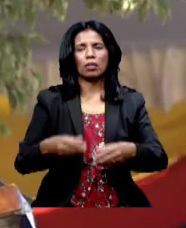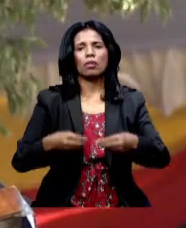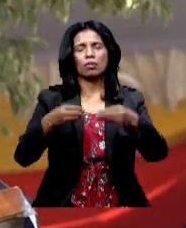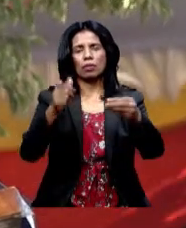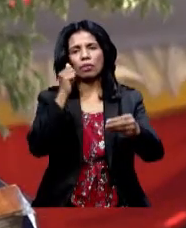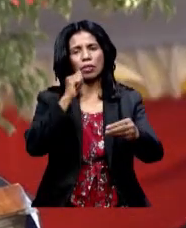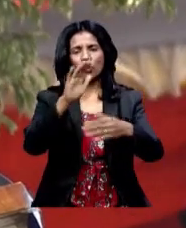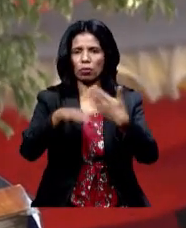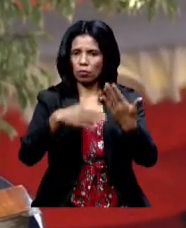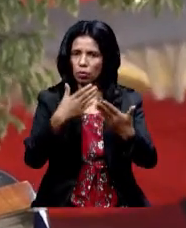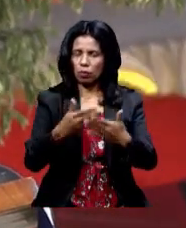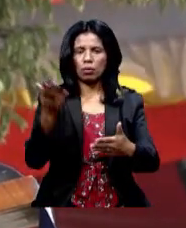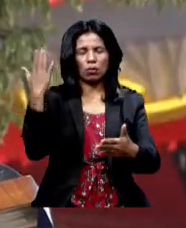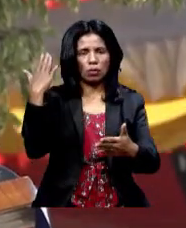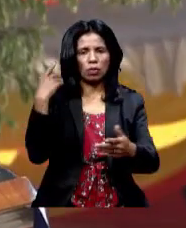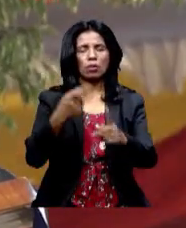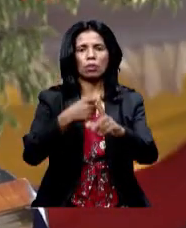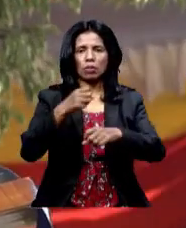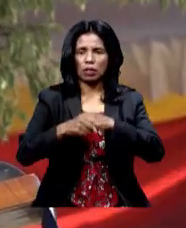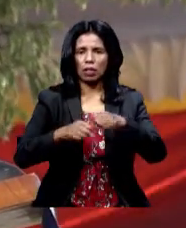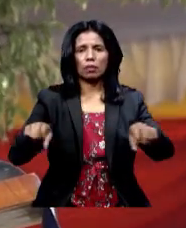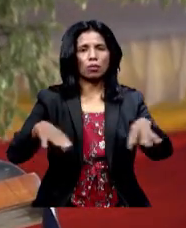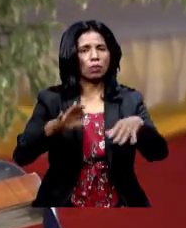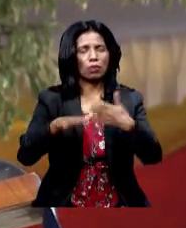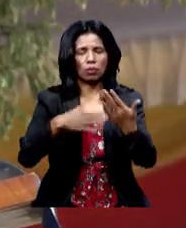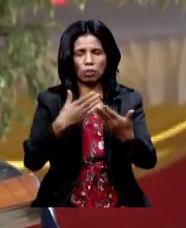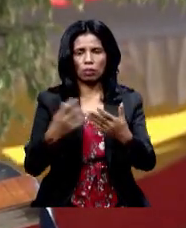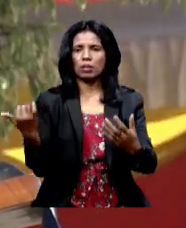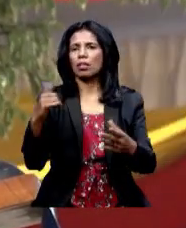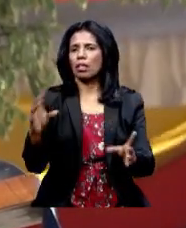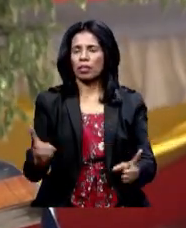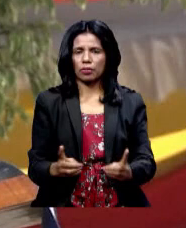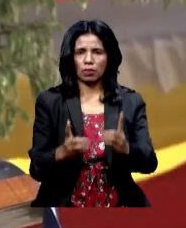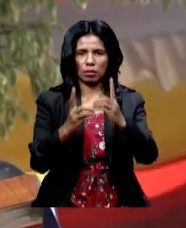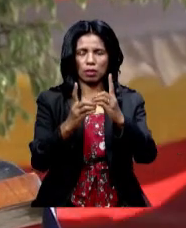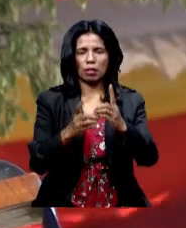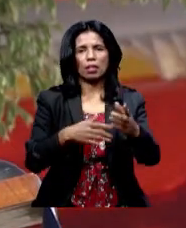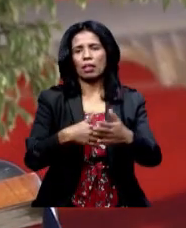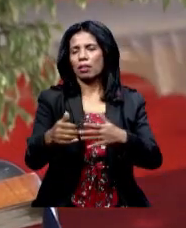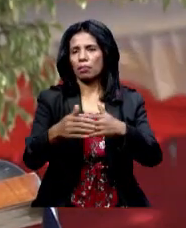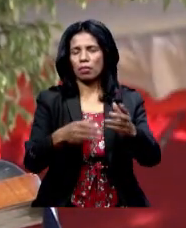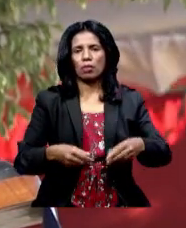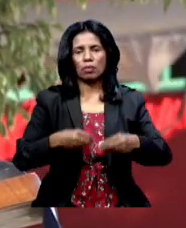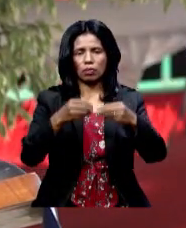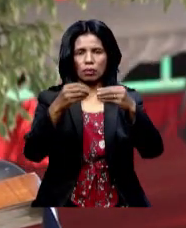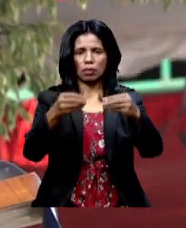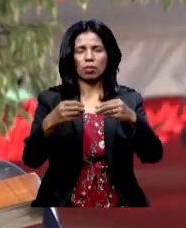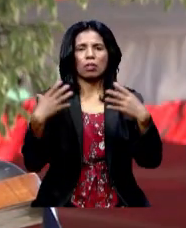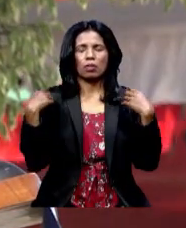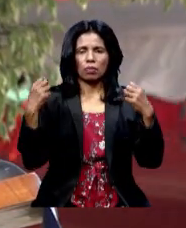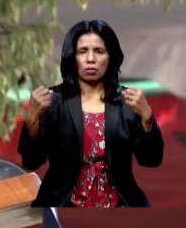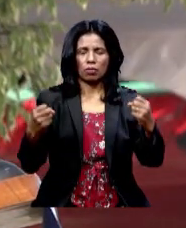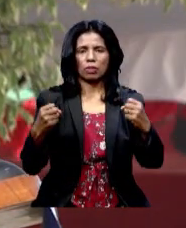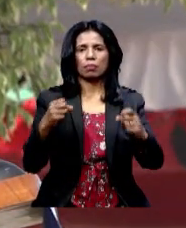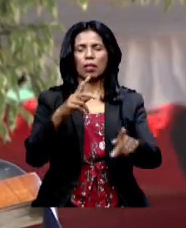anfeto sira nebe. Li usi sacrifício todo nebe sira hasu. Da la bara fo motivação no força ba funa in